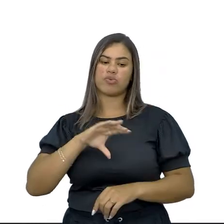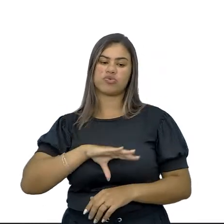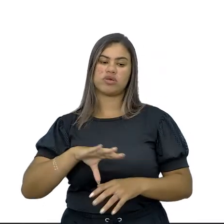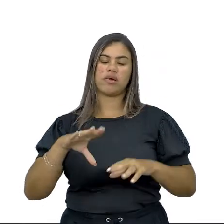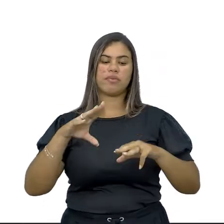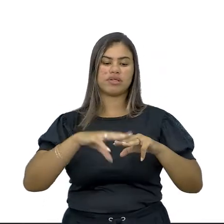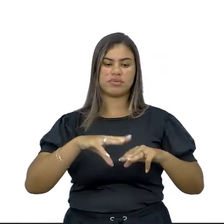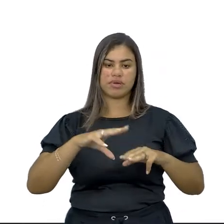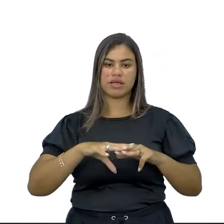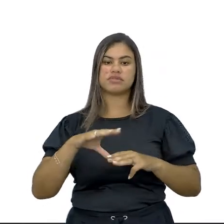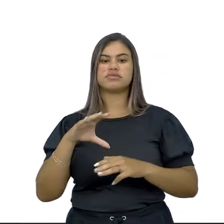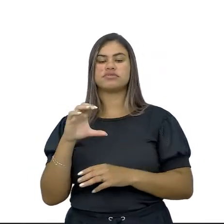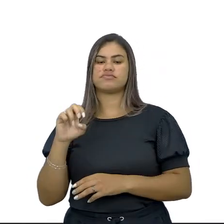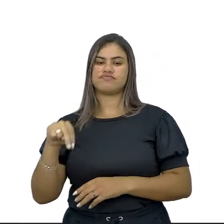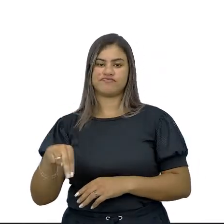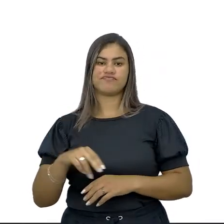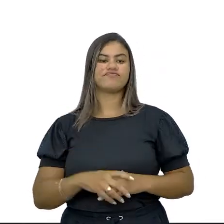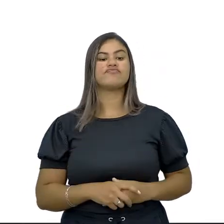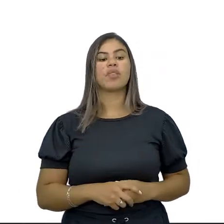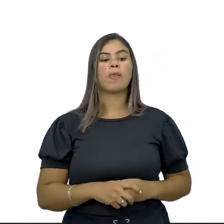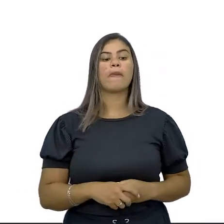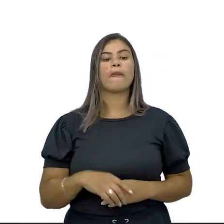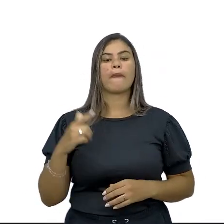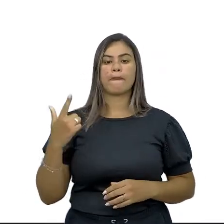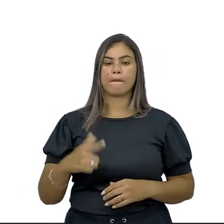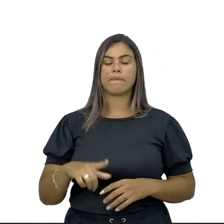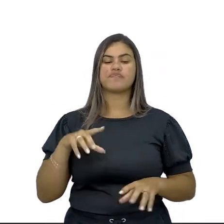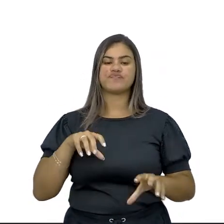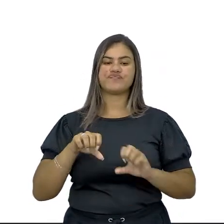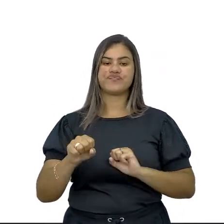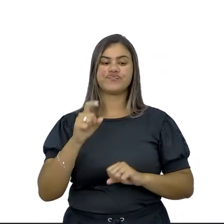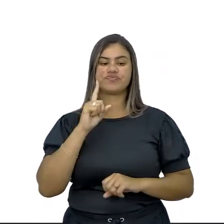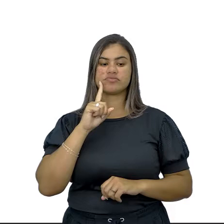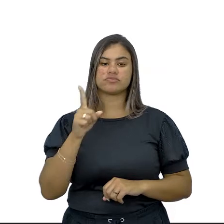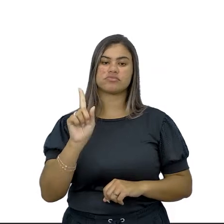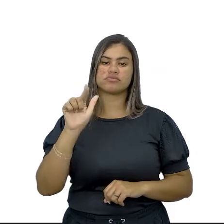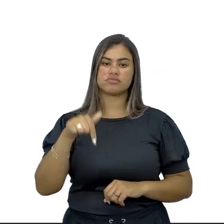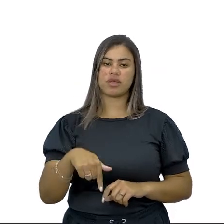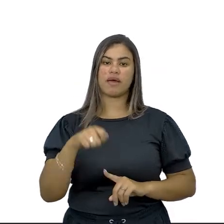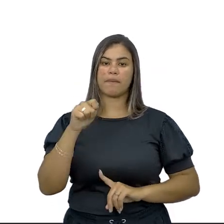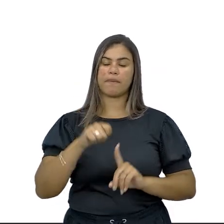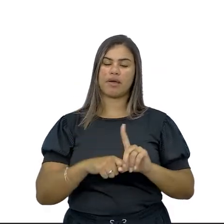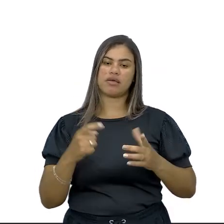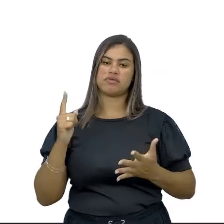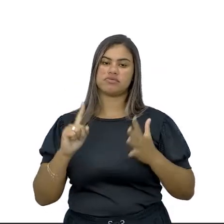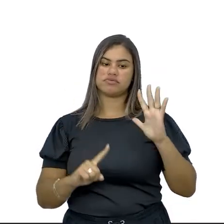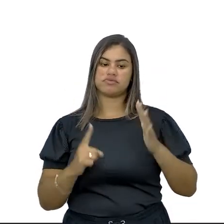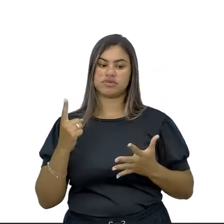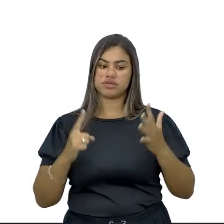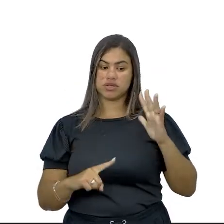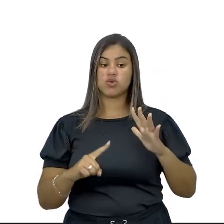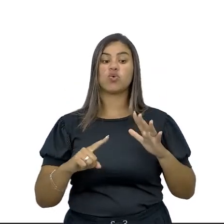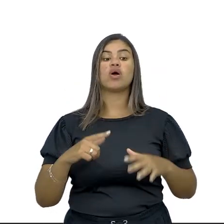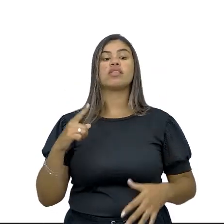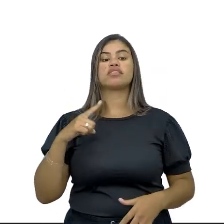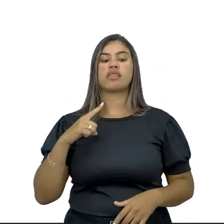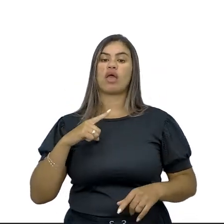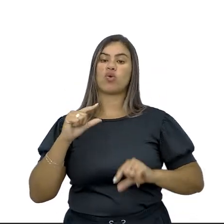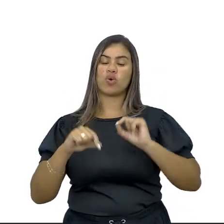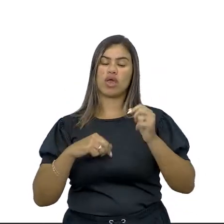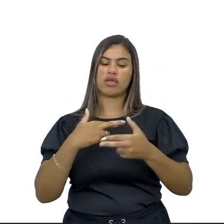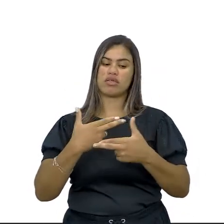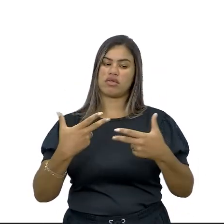ciências da natureza. Já na segunda formação, que aconteceu no dia 17 de fevereiro,